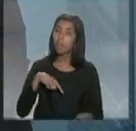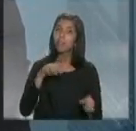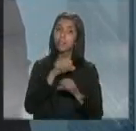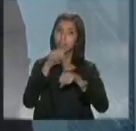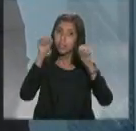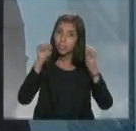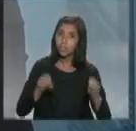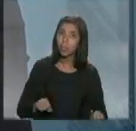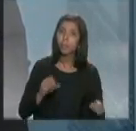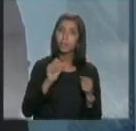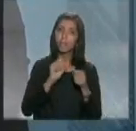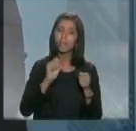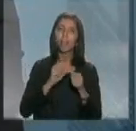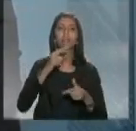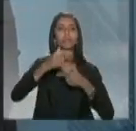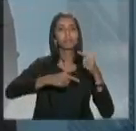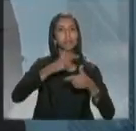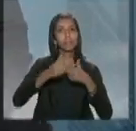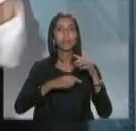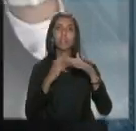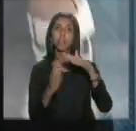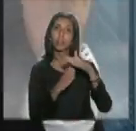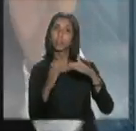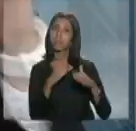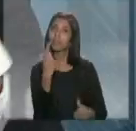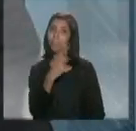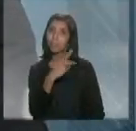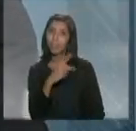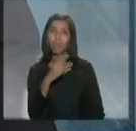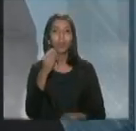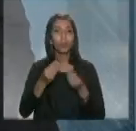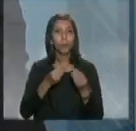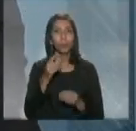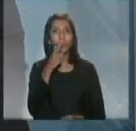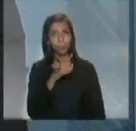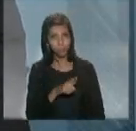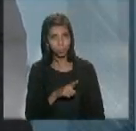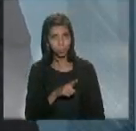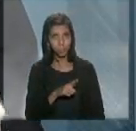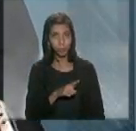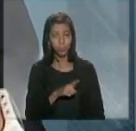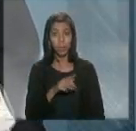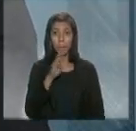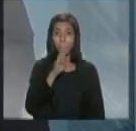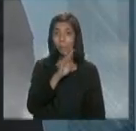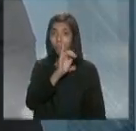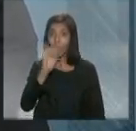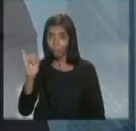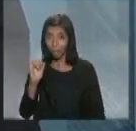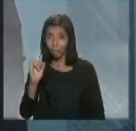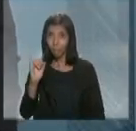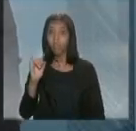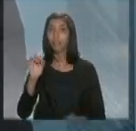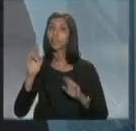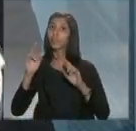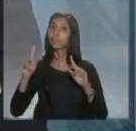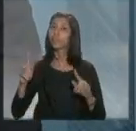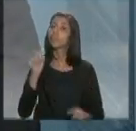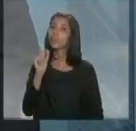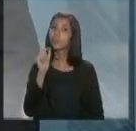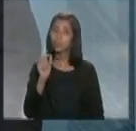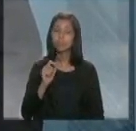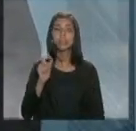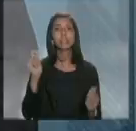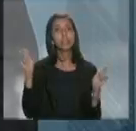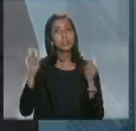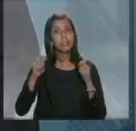são os sistemas transacionais, são os sistemas operacionais da empresa, que fazem o funcionamento da empresa. O BI, por um outro lado, ele é o